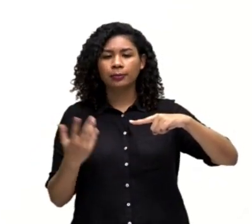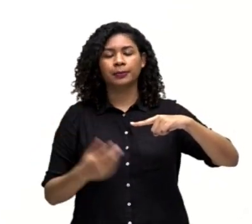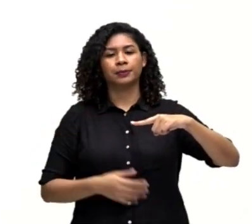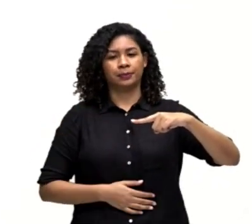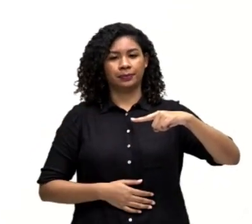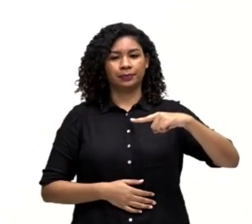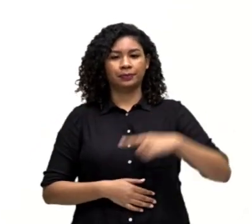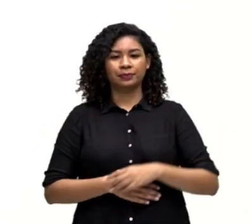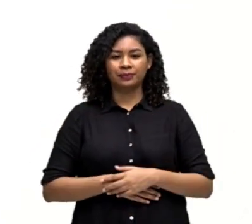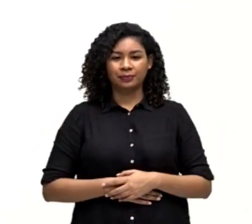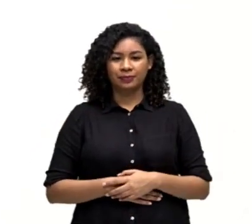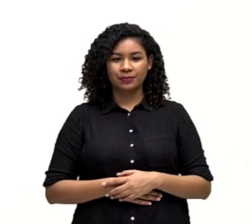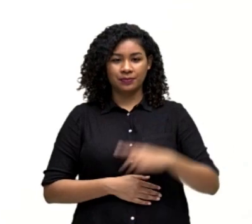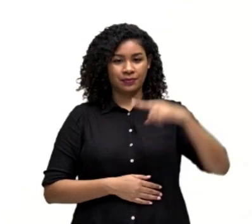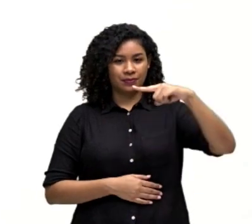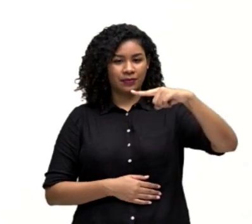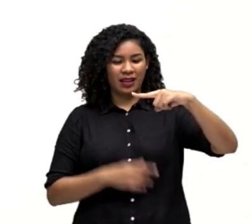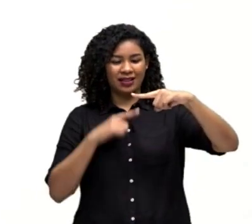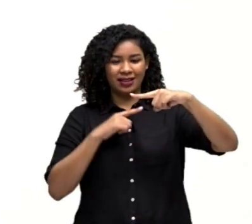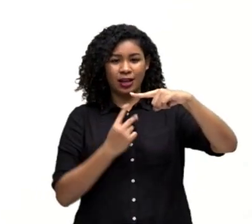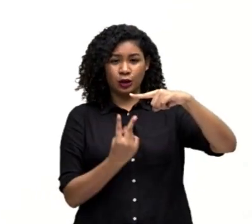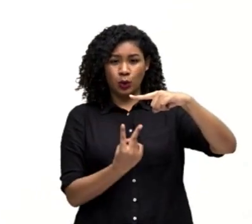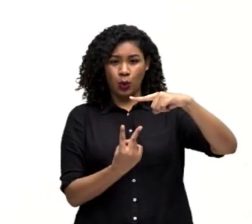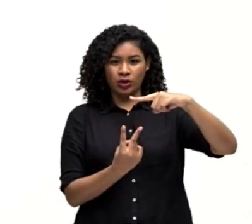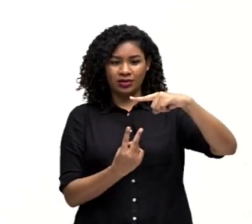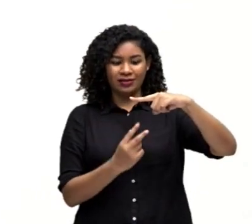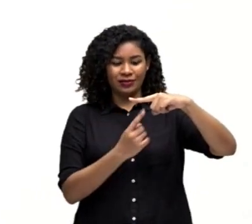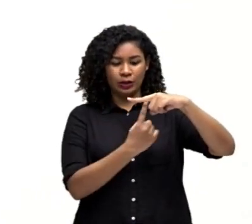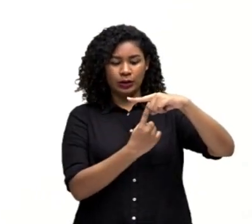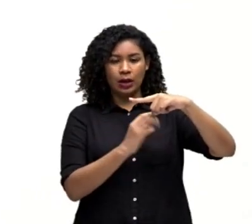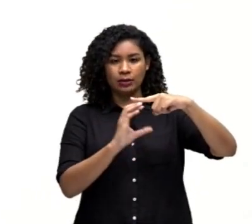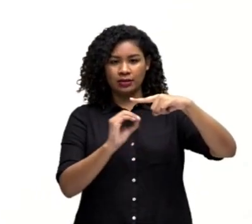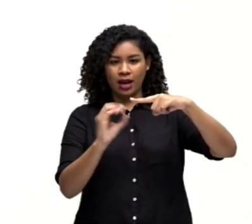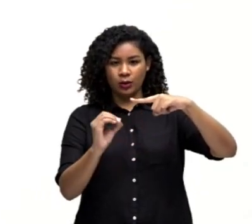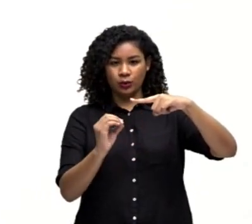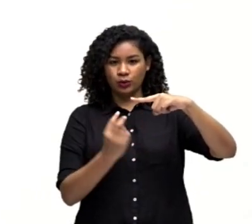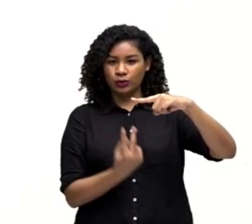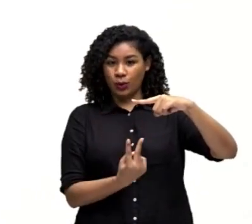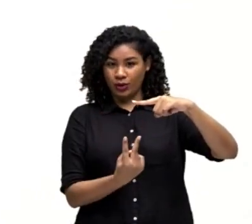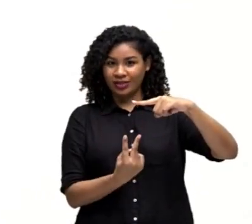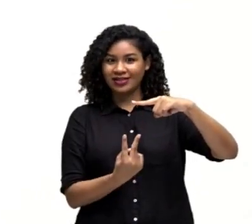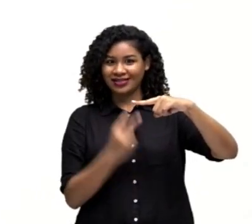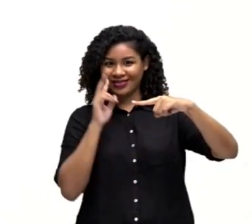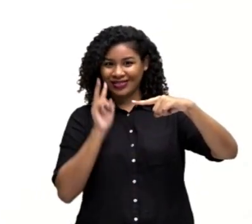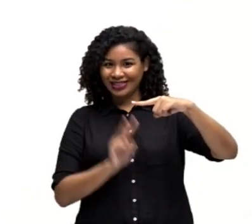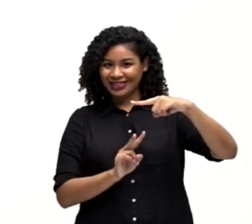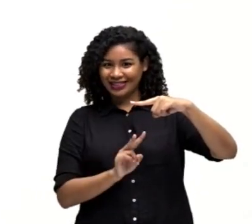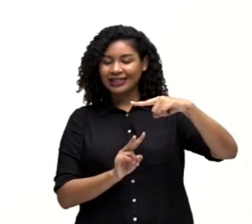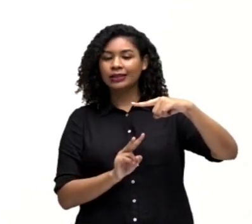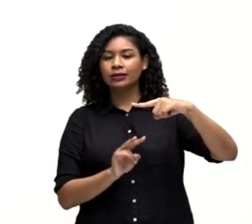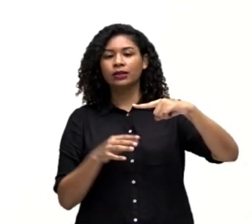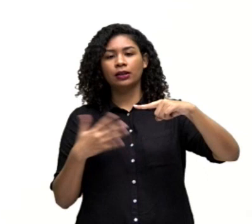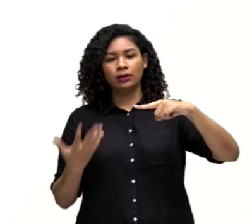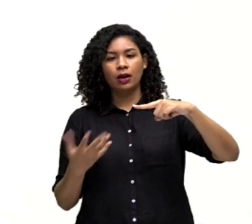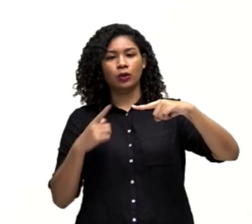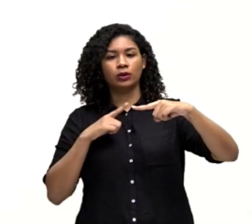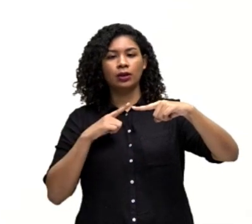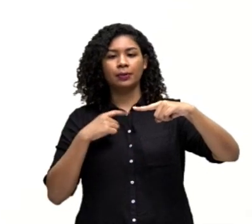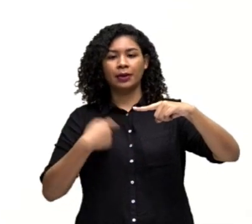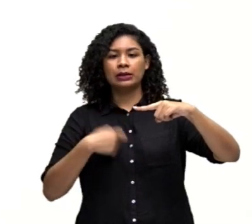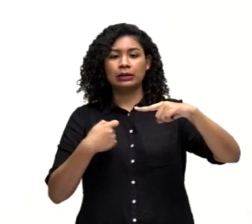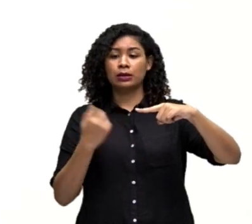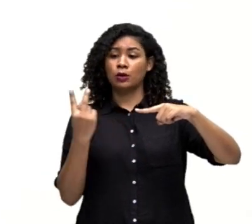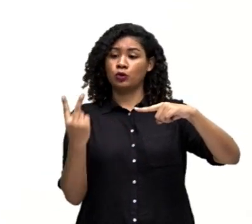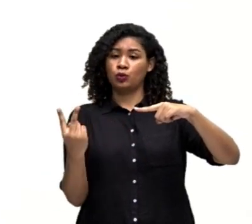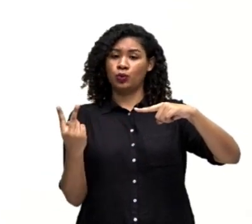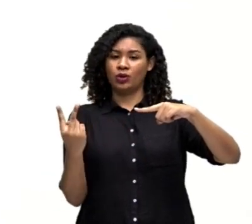nosso denominador possui 2 zeros, nós temos aqui, então, 2 casas